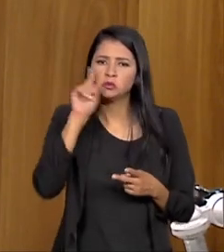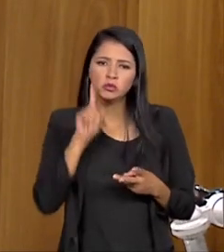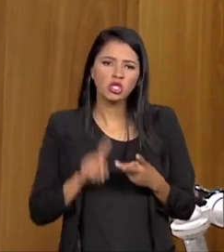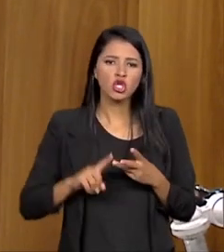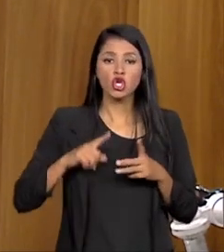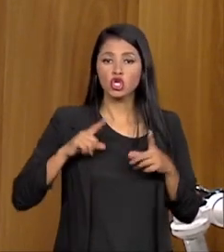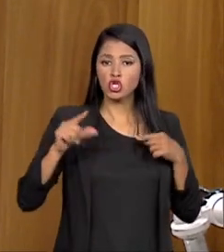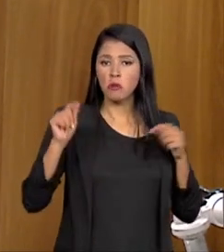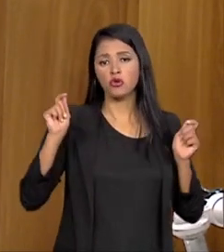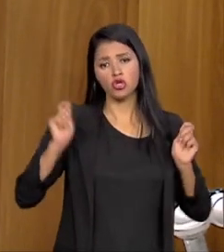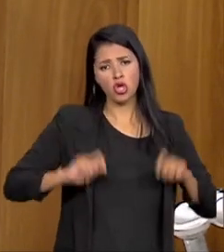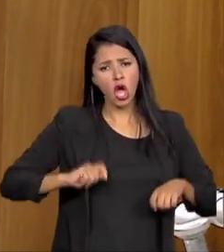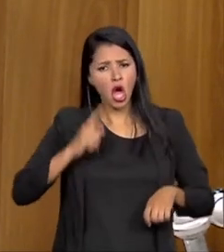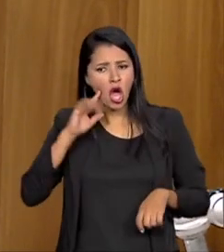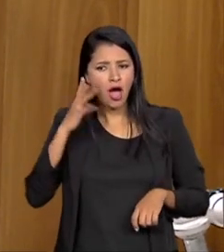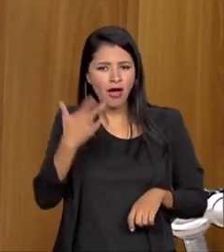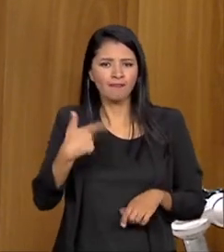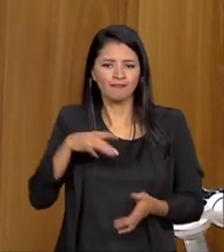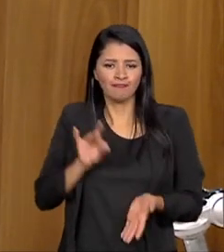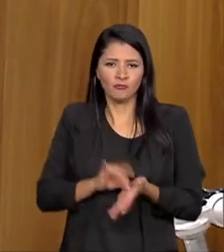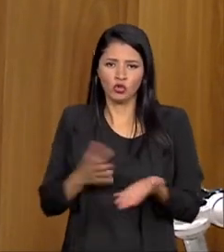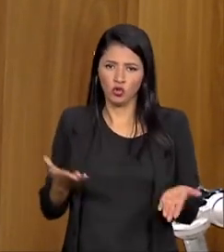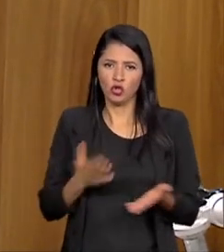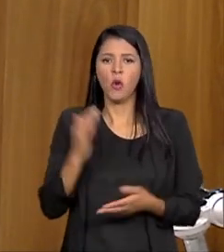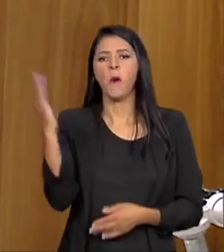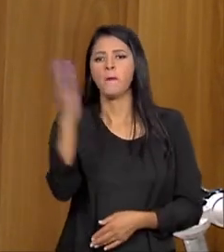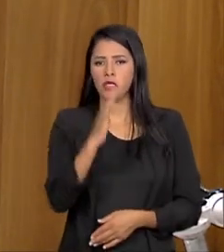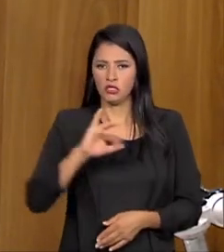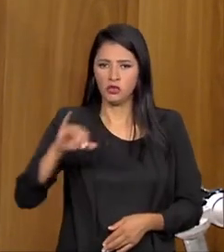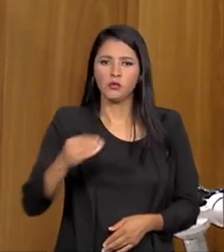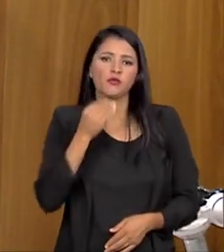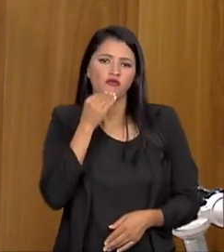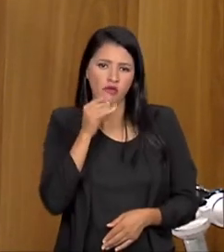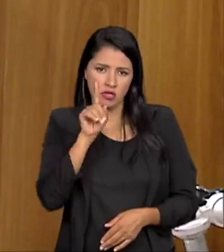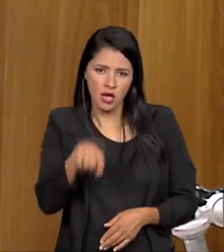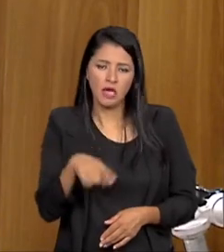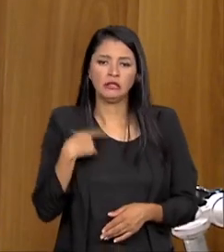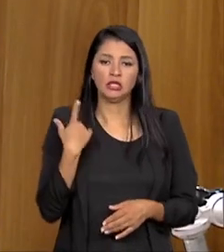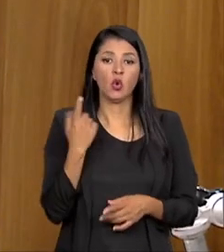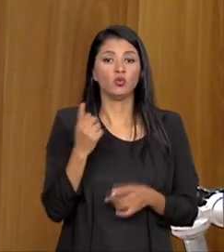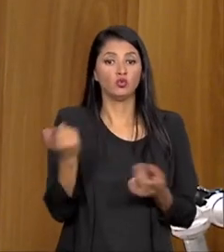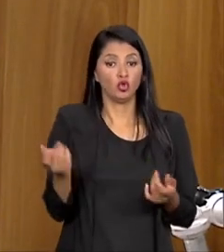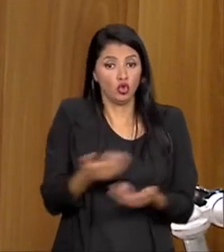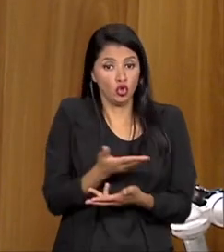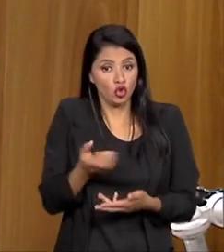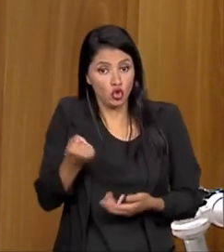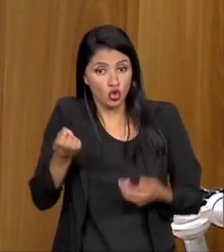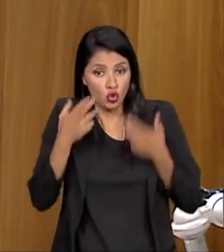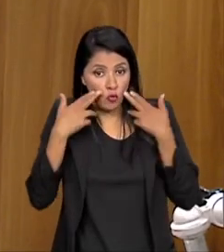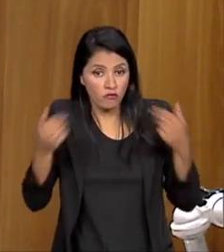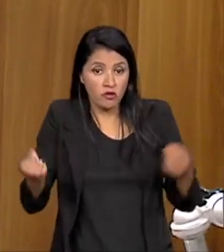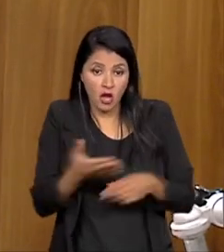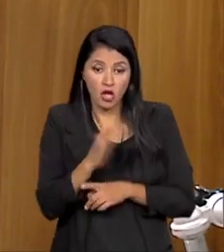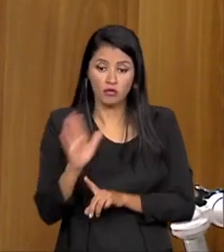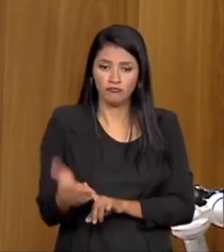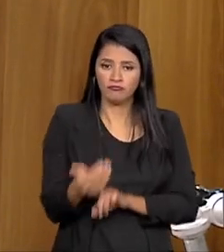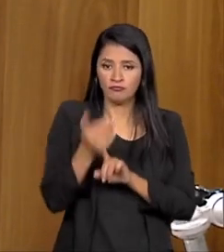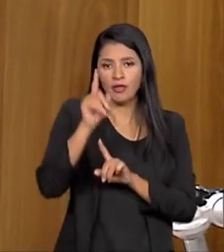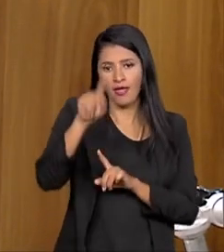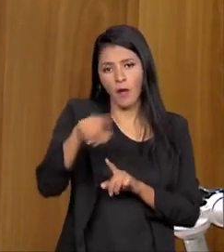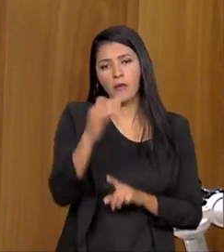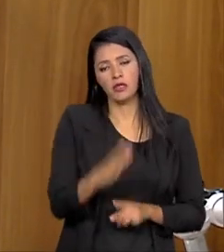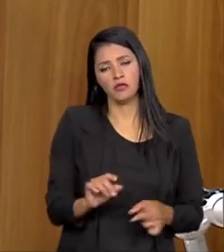que já é a realidade e o Brasil vai aproveitar disso então acho que inovação é uma energia renovável é o que o Brasil faz e eu acho que é um potencial